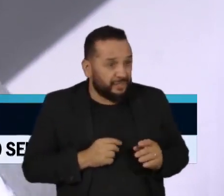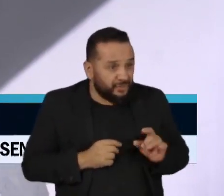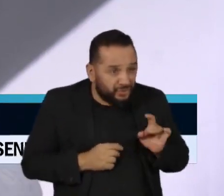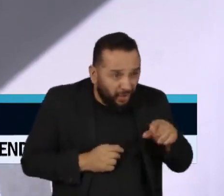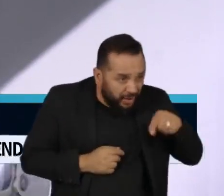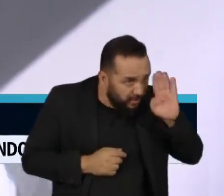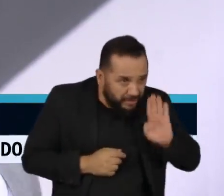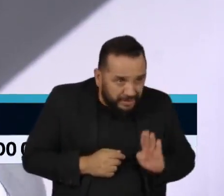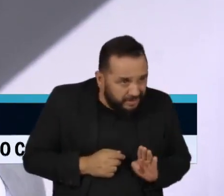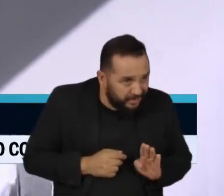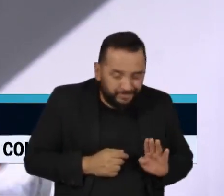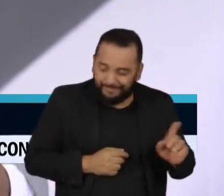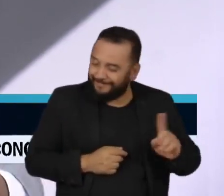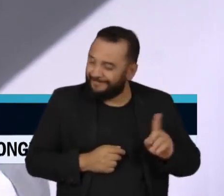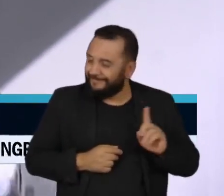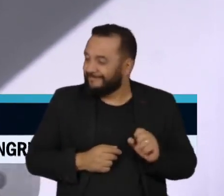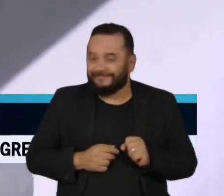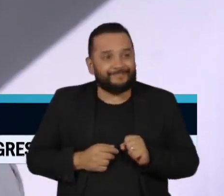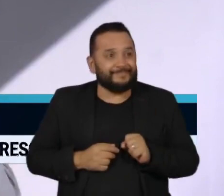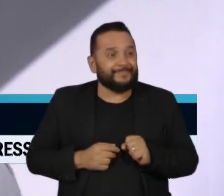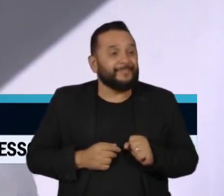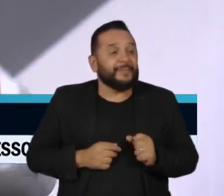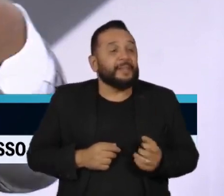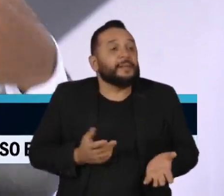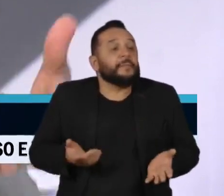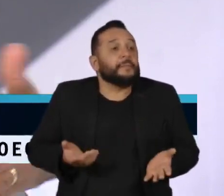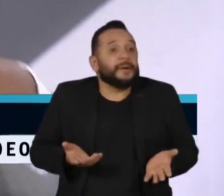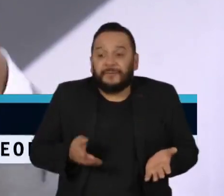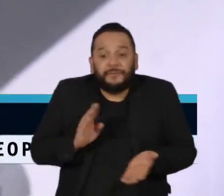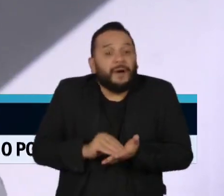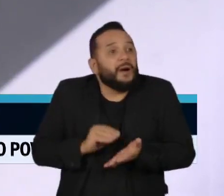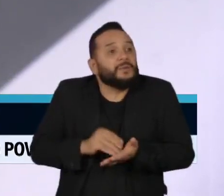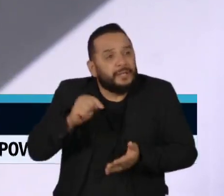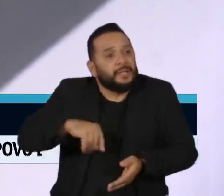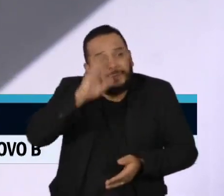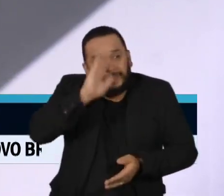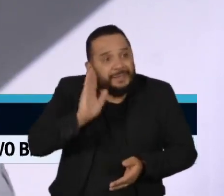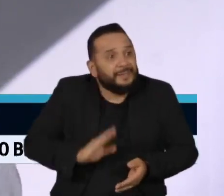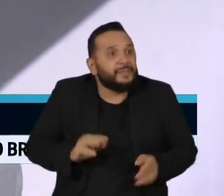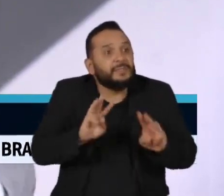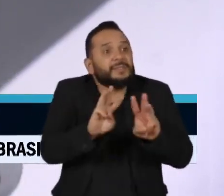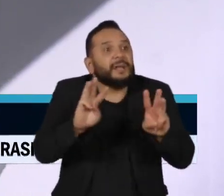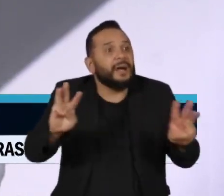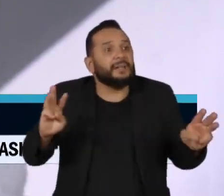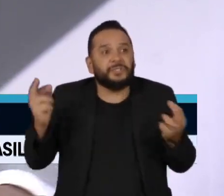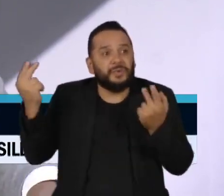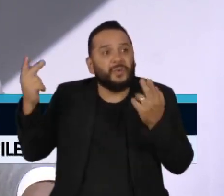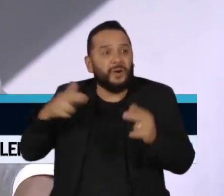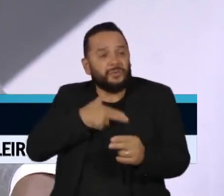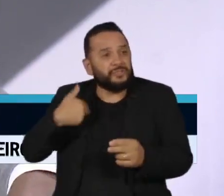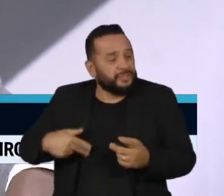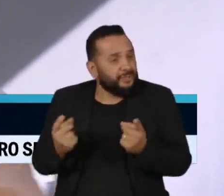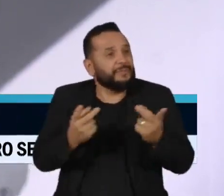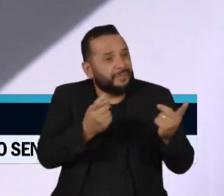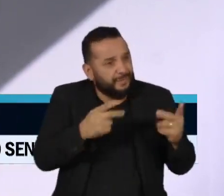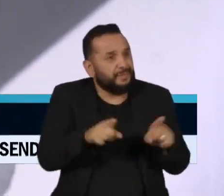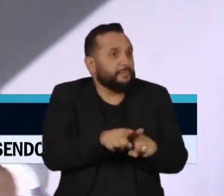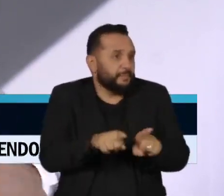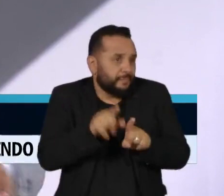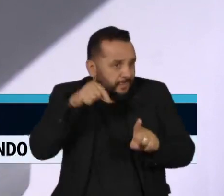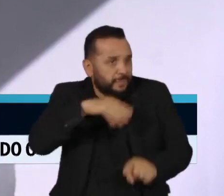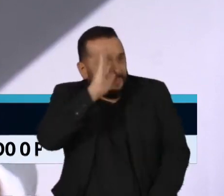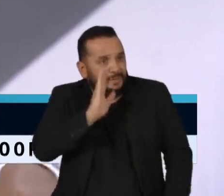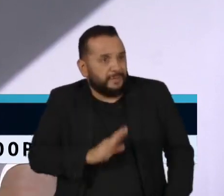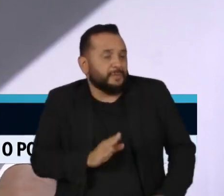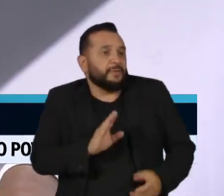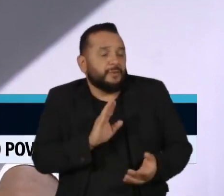o fato é que a gente não tem nem o produto, nem um site desse para vender para eles para o resto do mundo. Então, eu acho que sim, tem que fazer qualquer